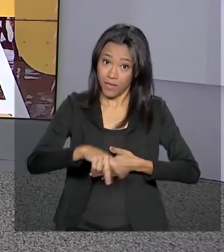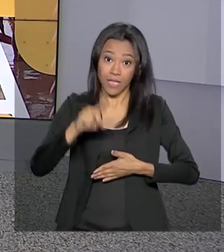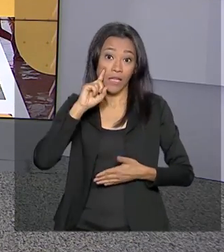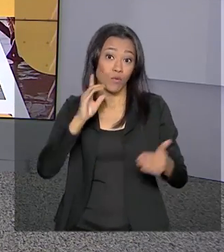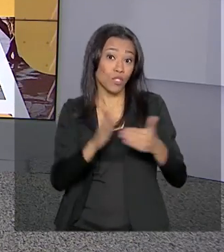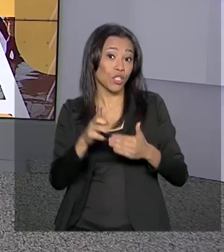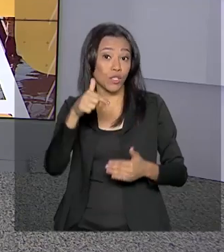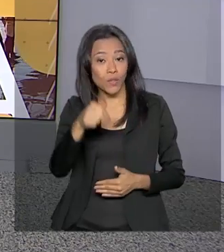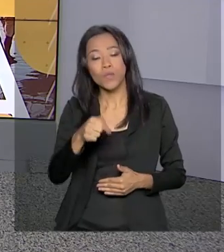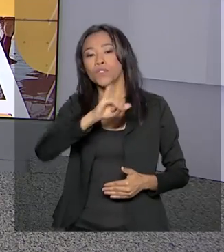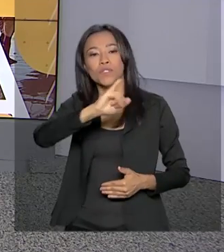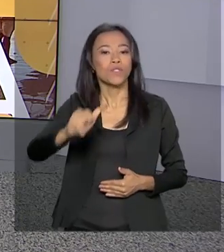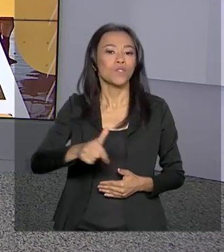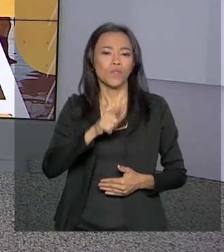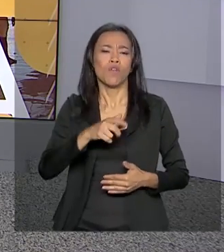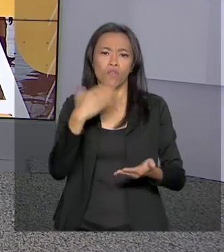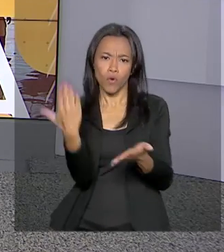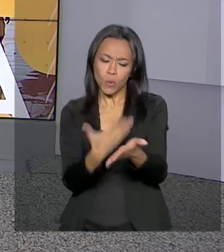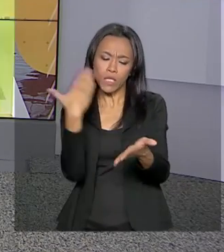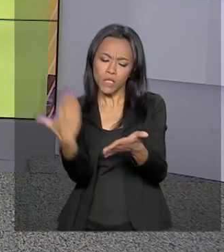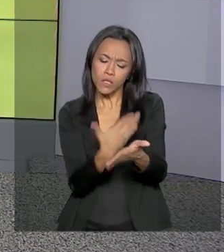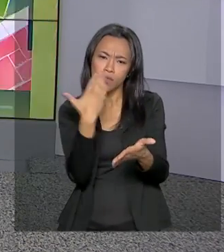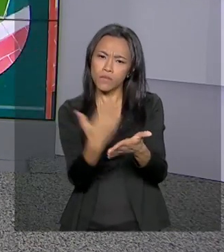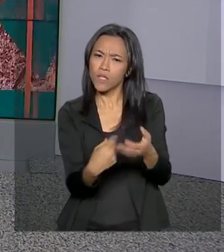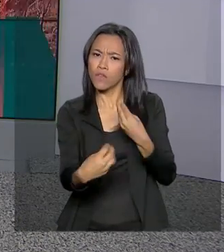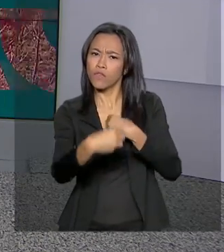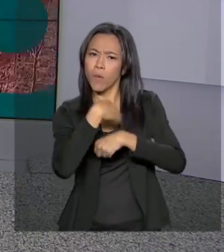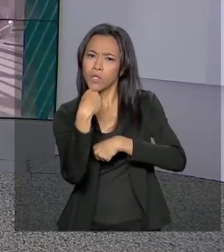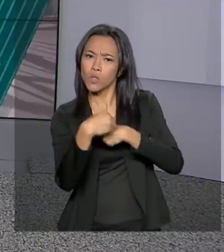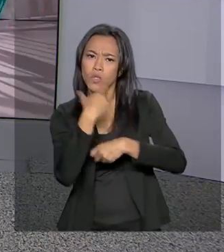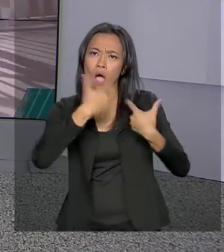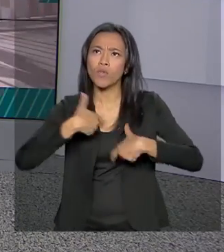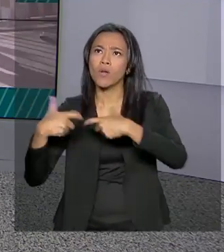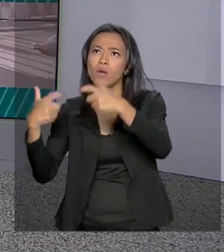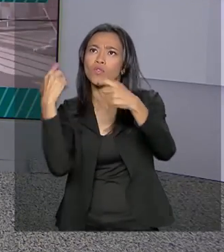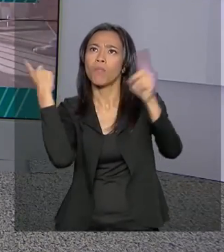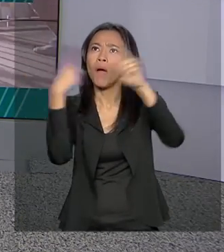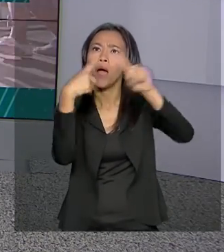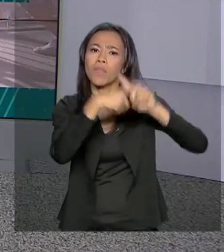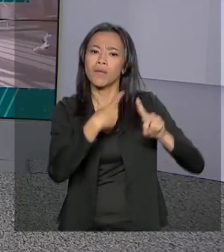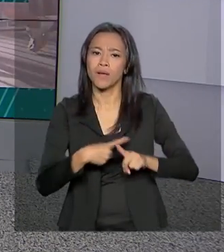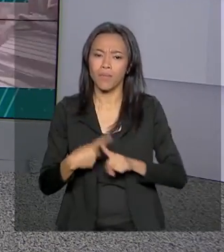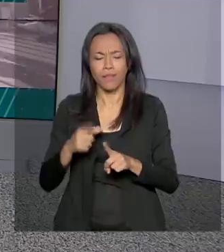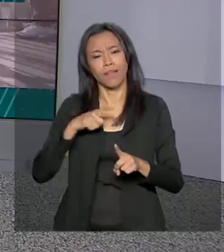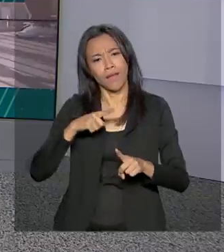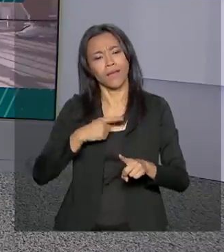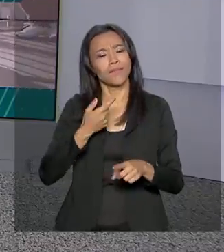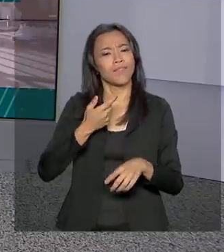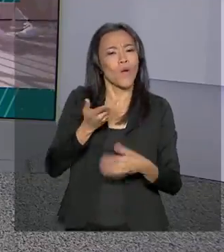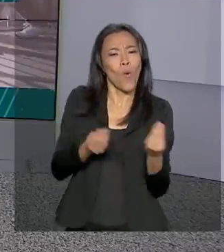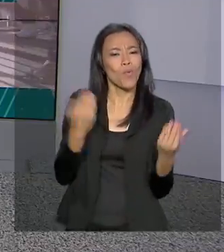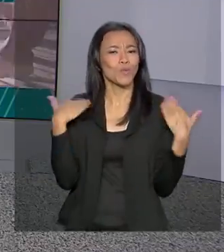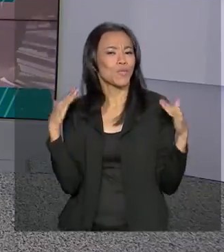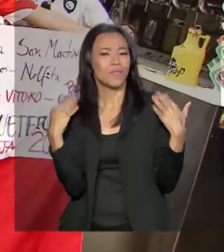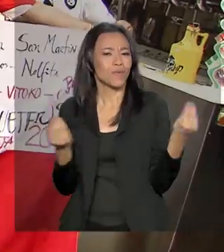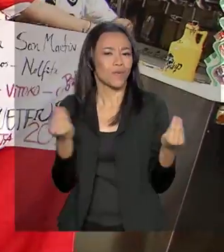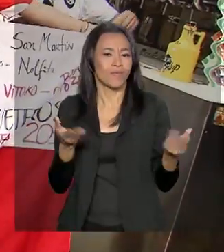torcedores, foi lançado um guia. Além de informações sobre a competição, é possível também encontrar dicas de turismo.